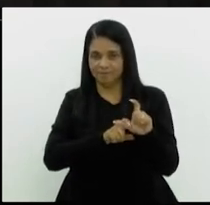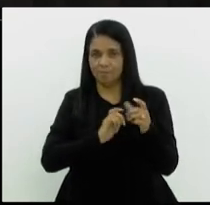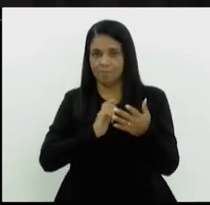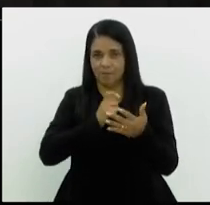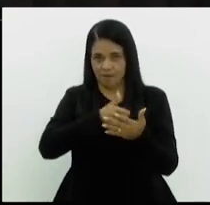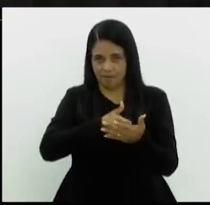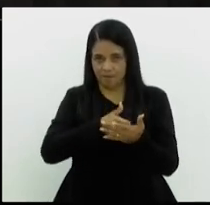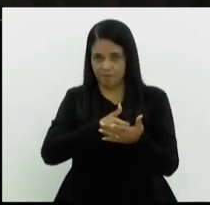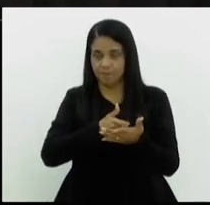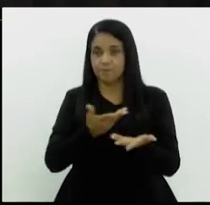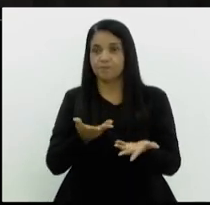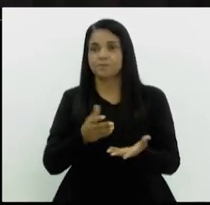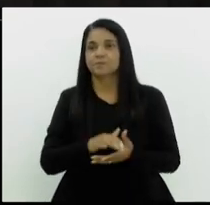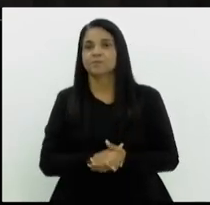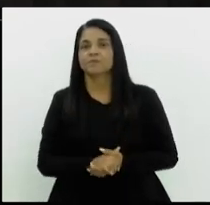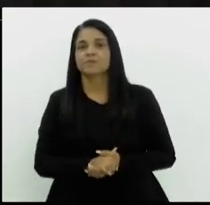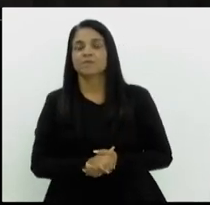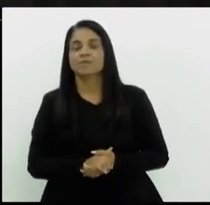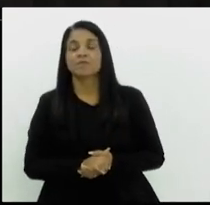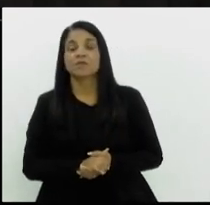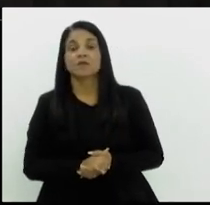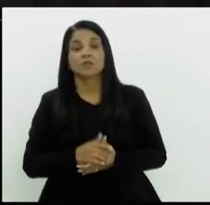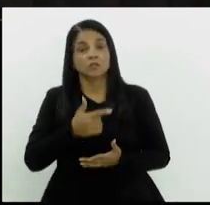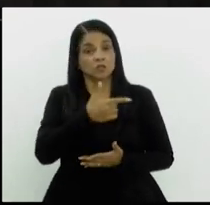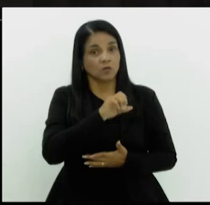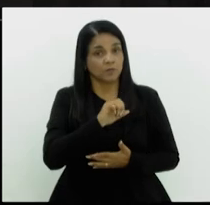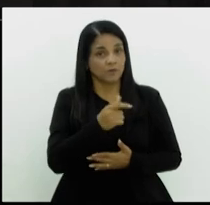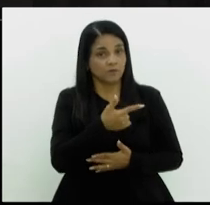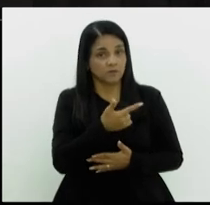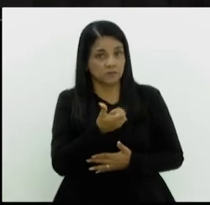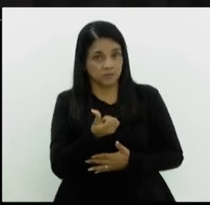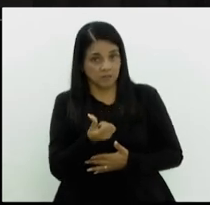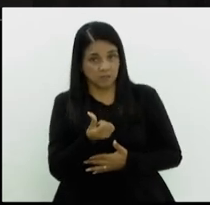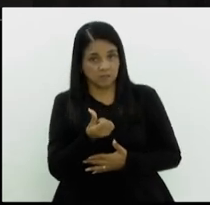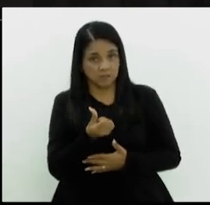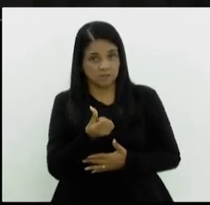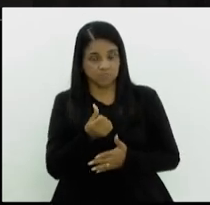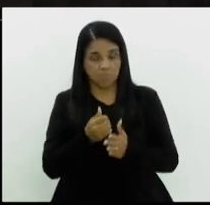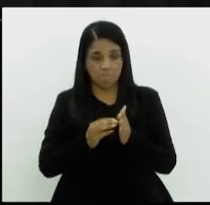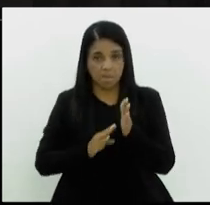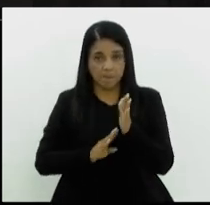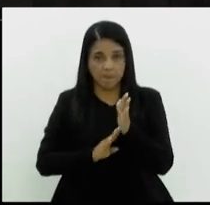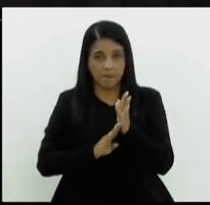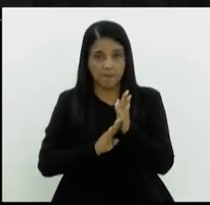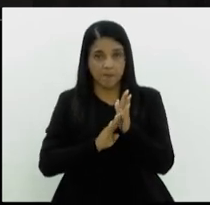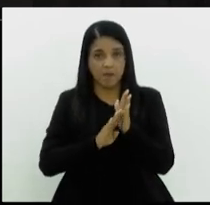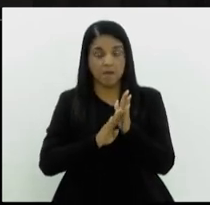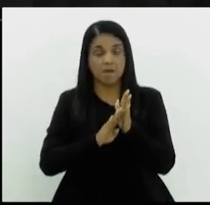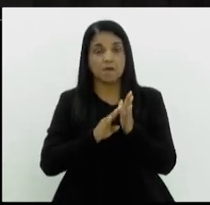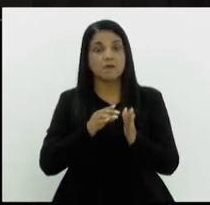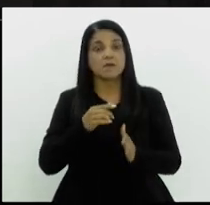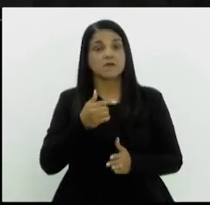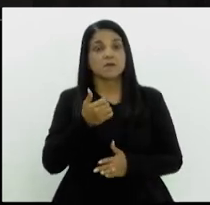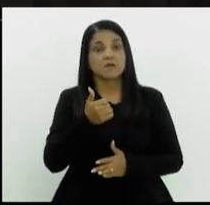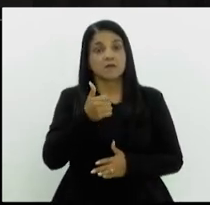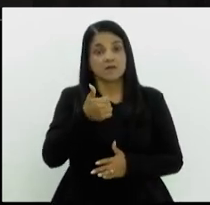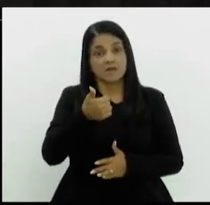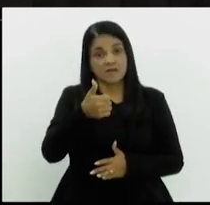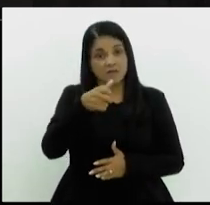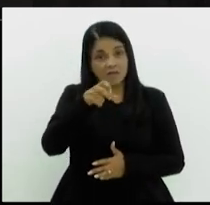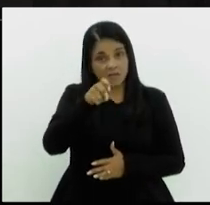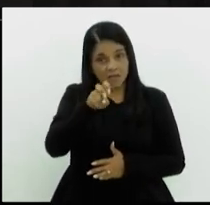2026, esse déficit sobe para 15 bilhões